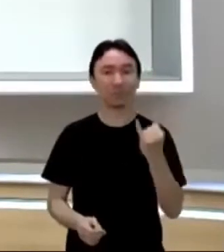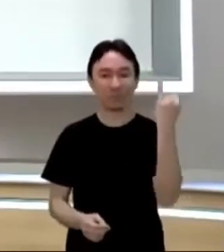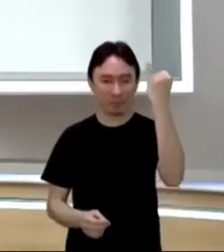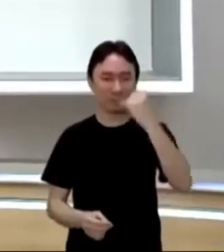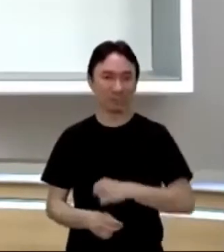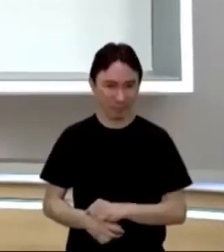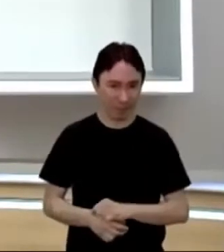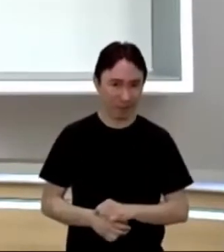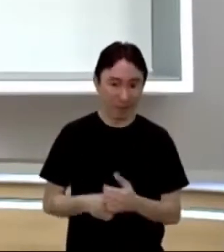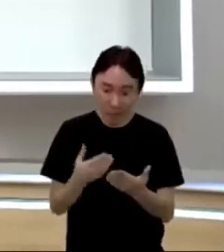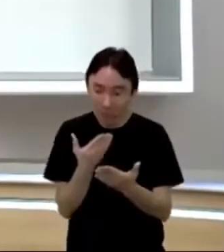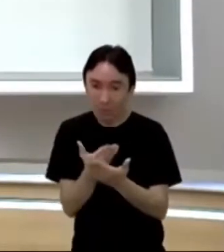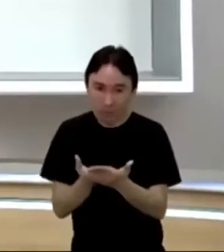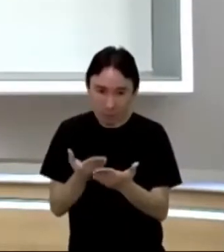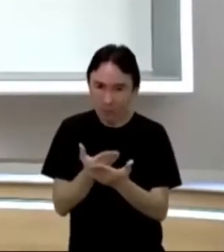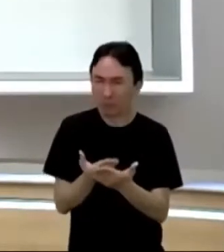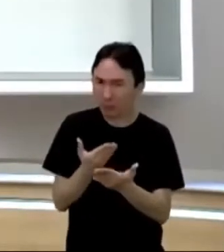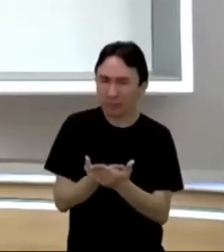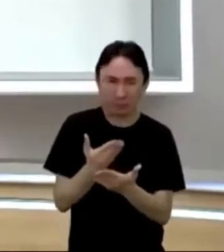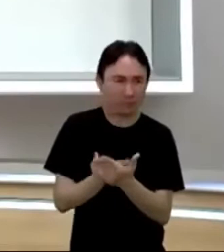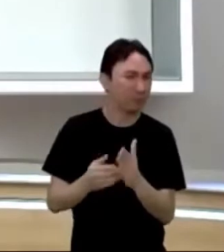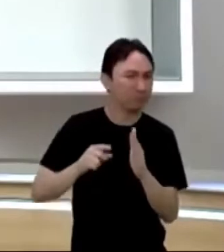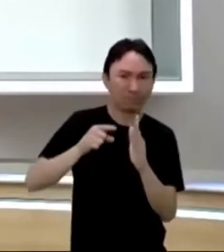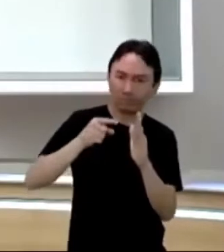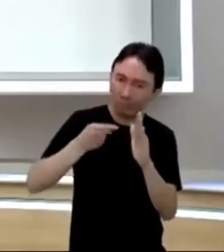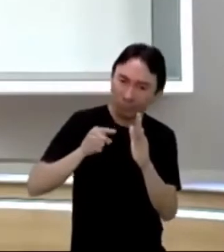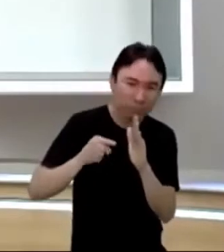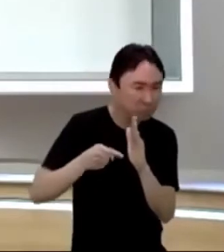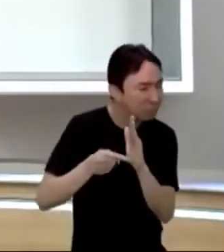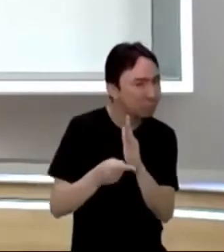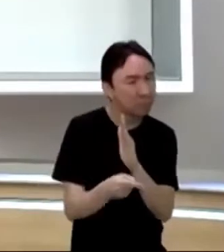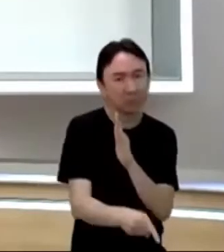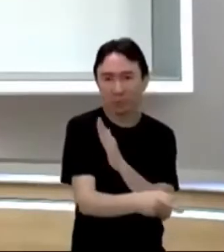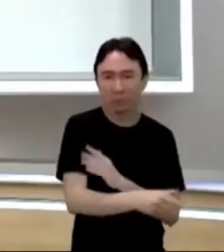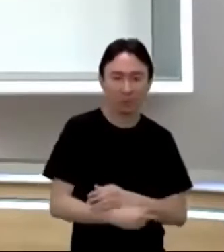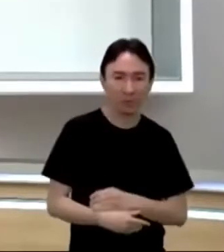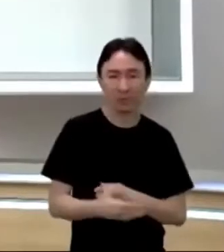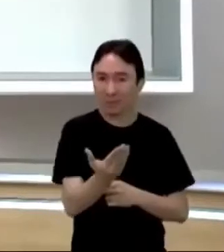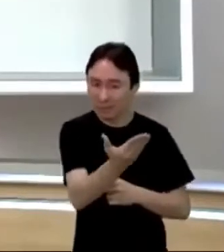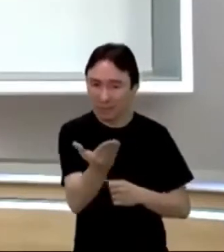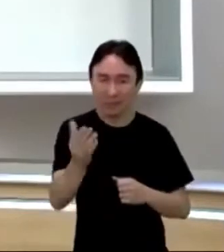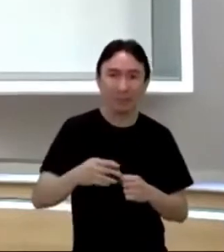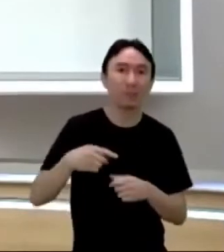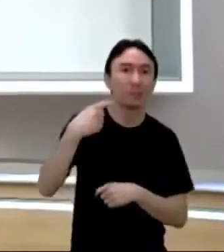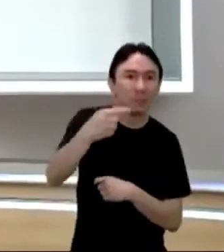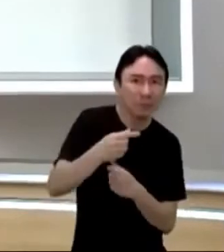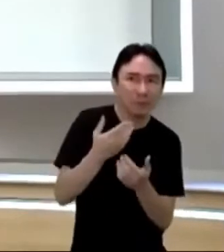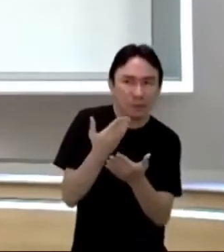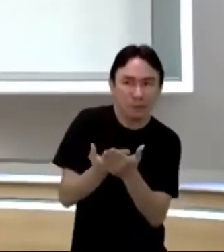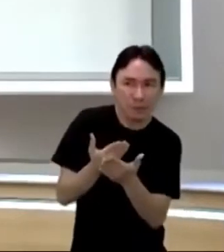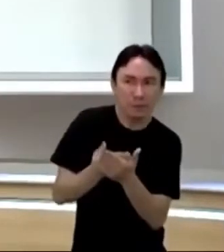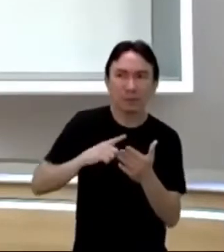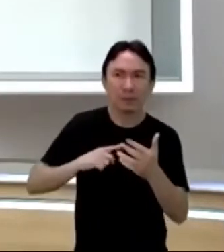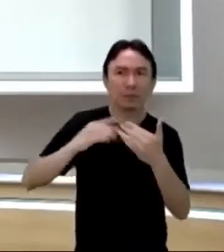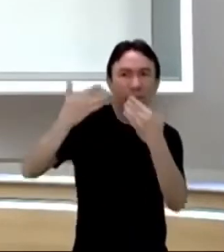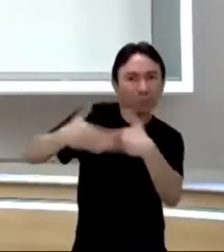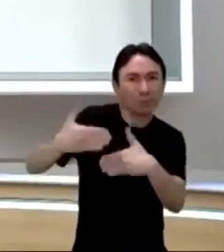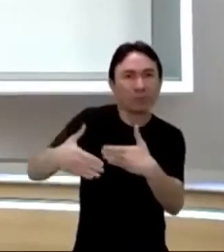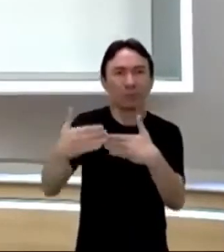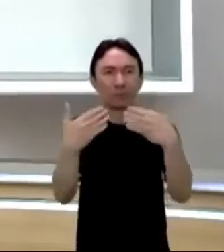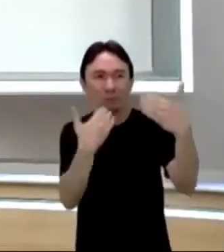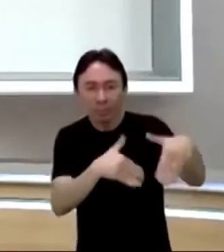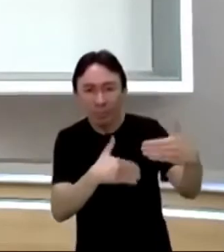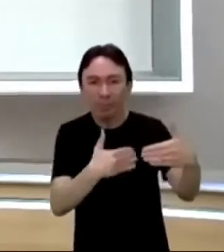uma amplitude legal nos temas abordados, né? Dá uma referência muito legal aí para as provas de vocês. É só se